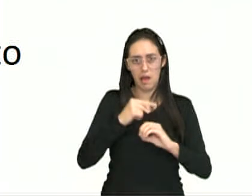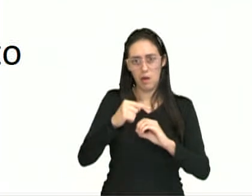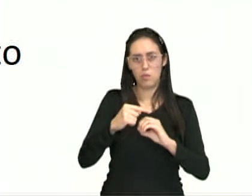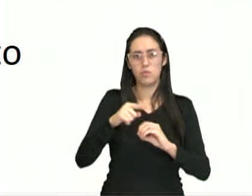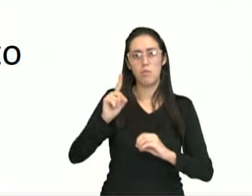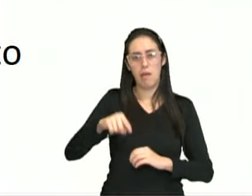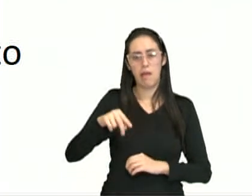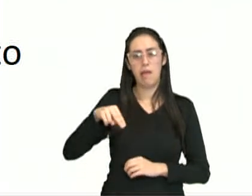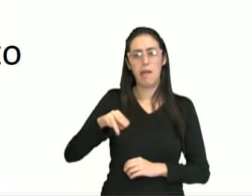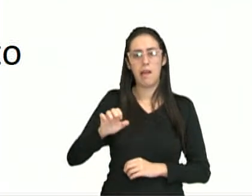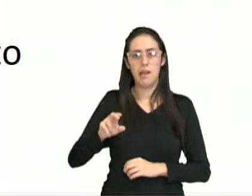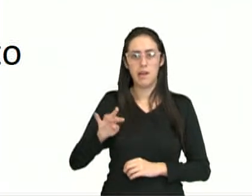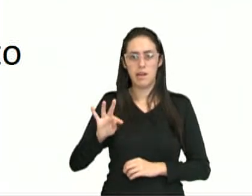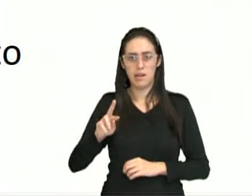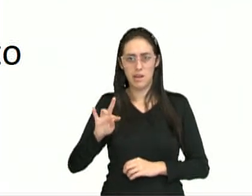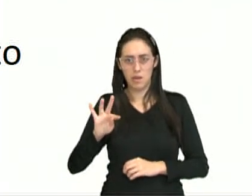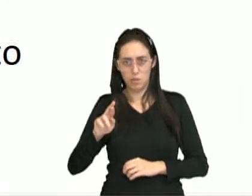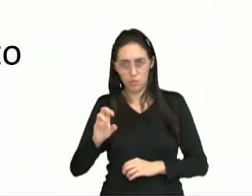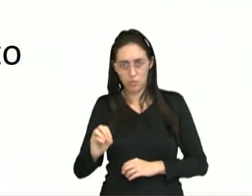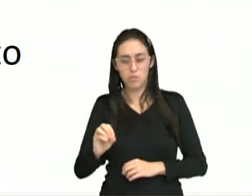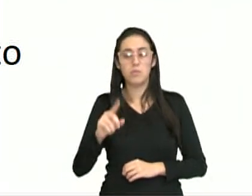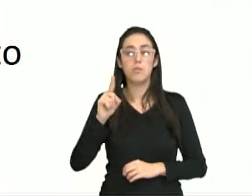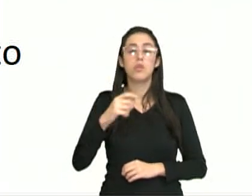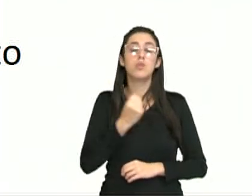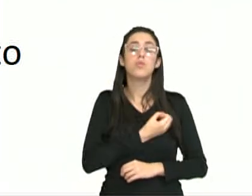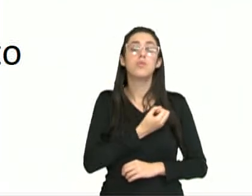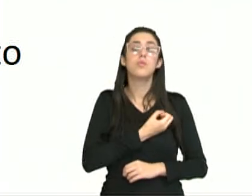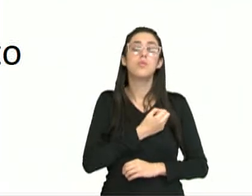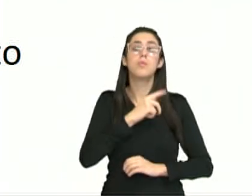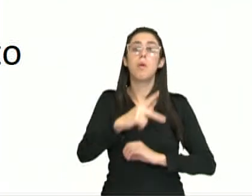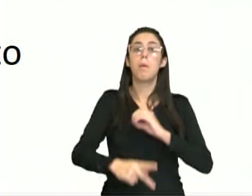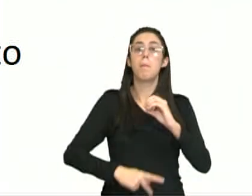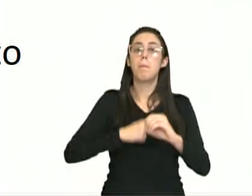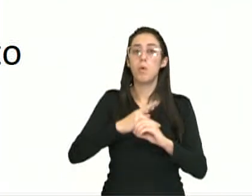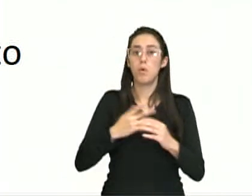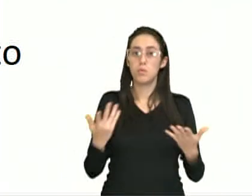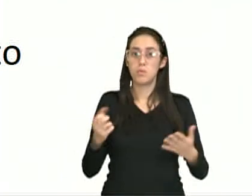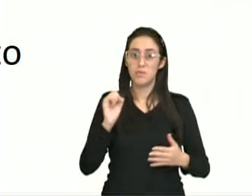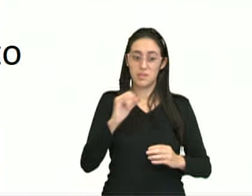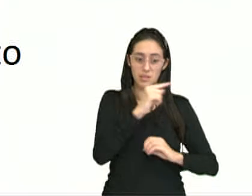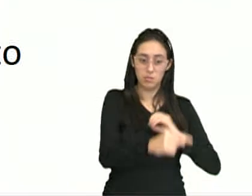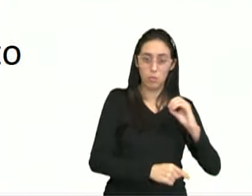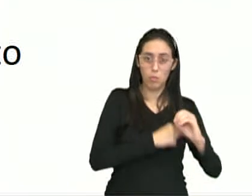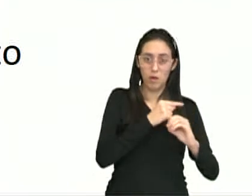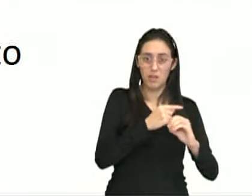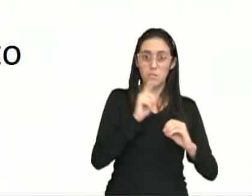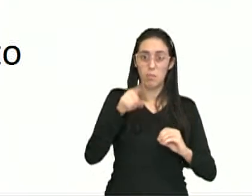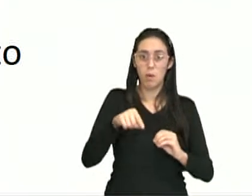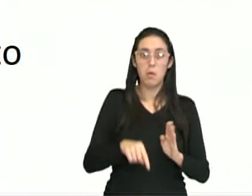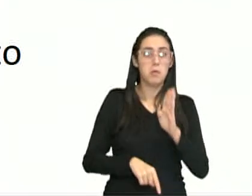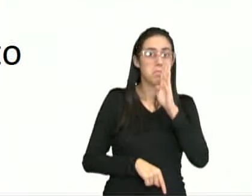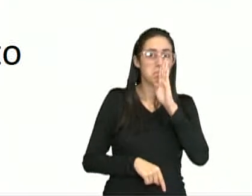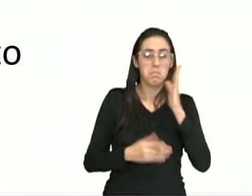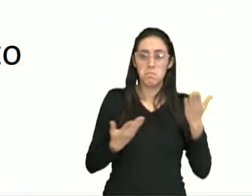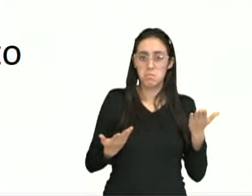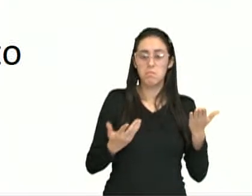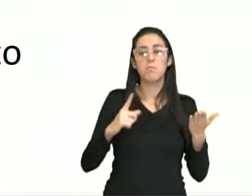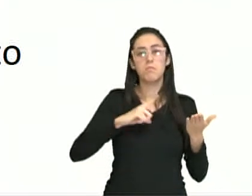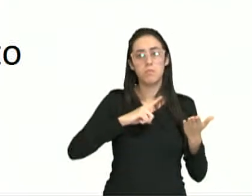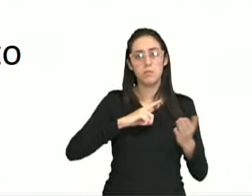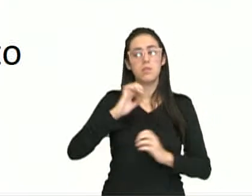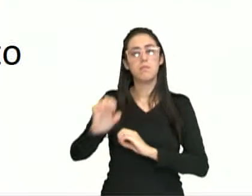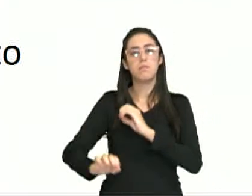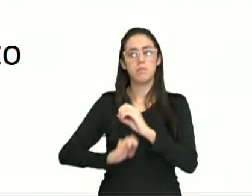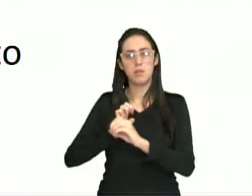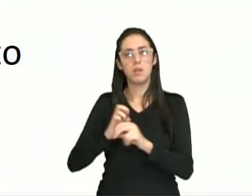também a quantidade de elétrons. O número atômico é o número de prótons. Se o átomo é neutro, ele tem o mesmo número de elétrons, igualzinho ao número de